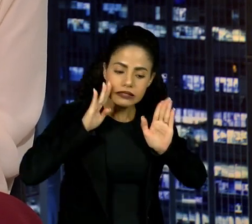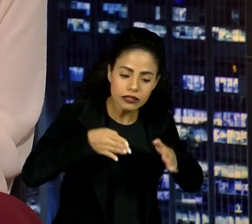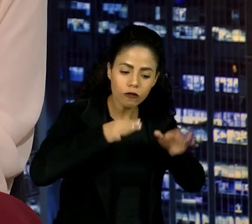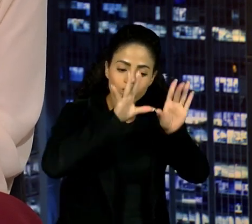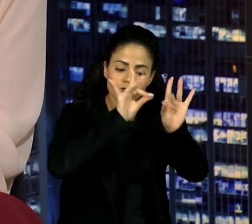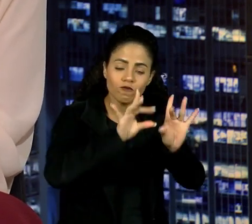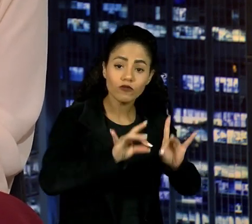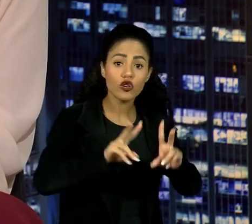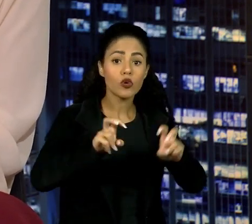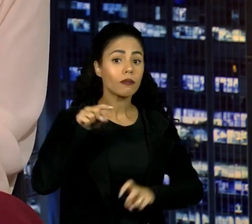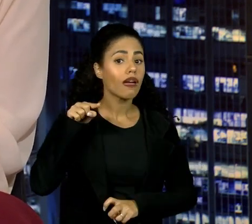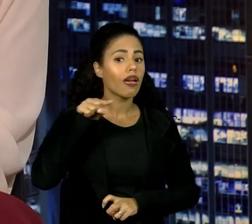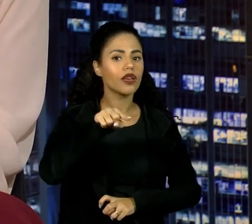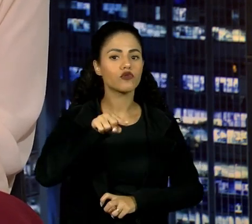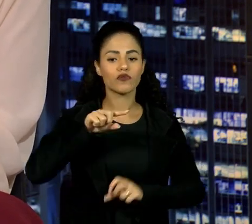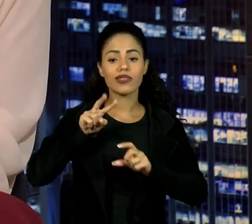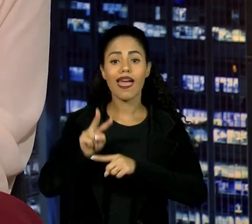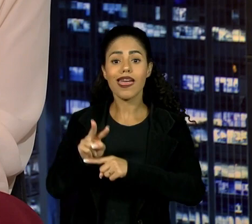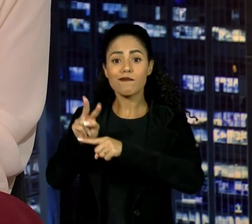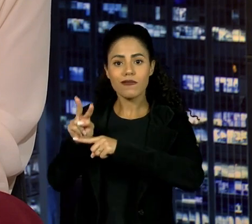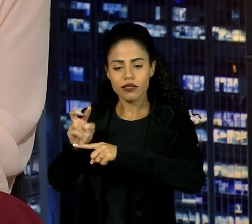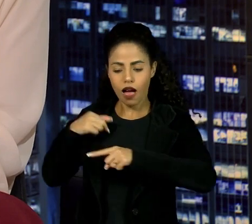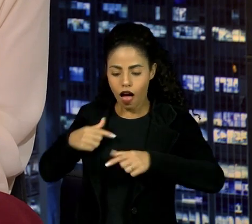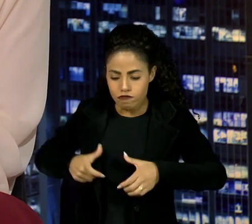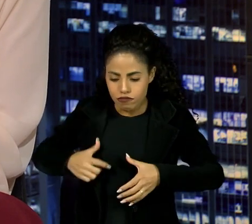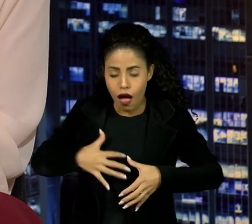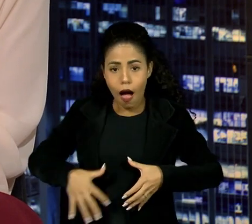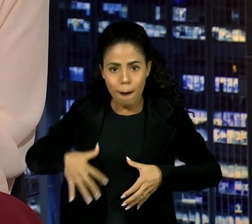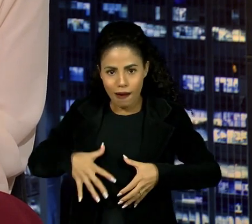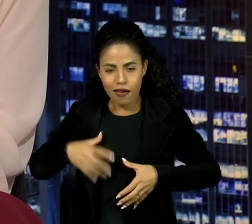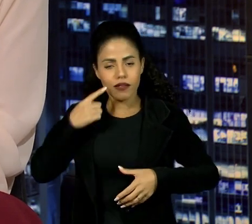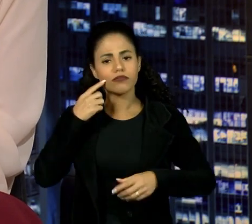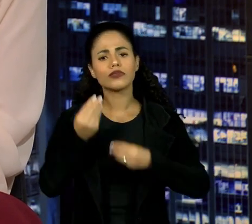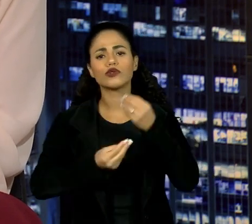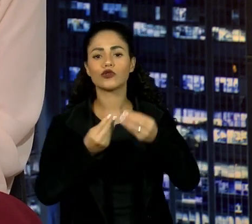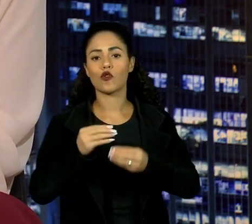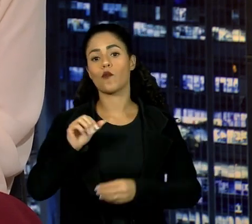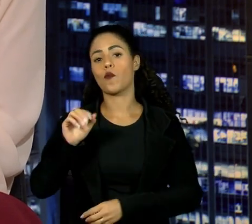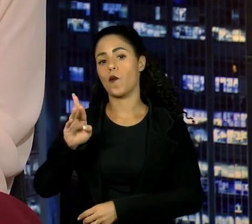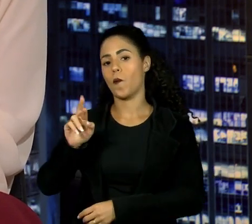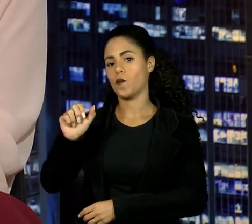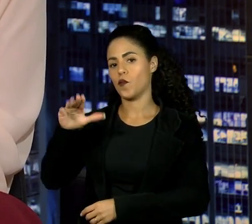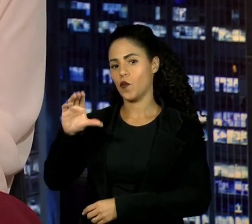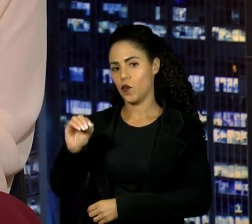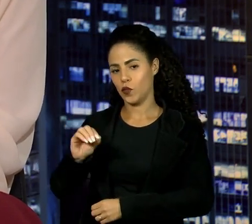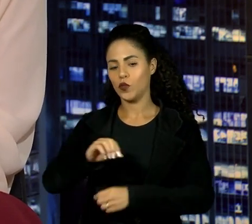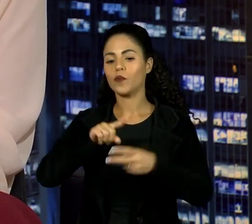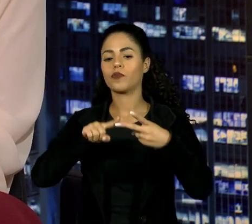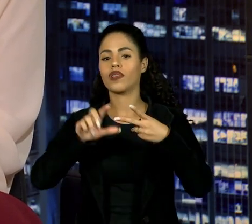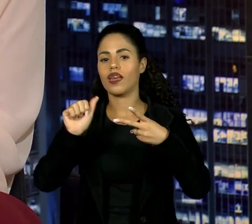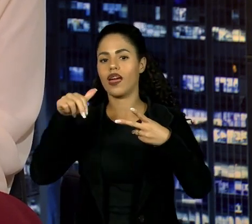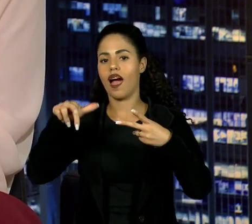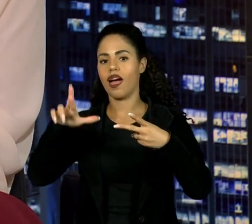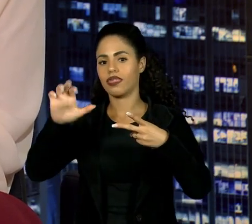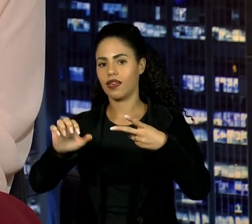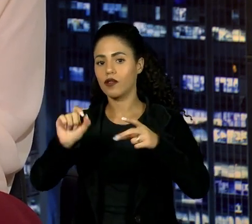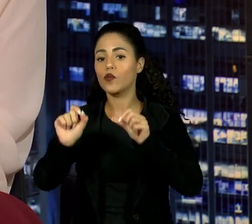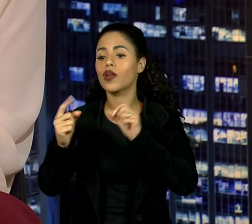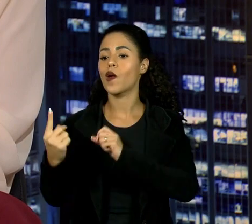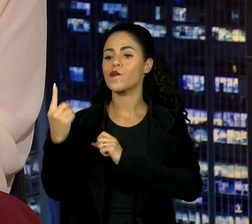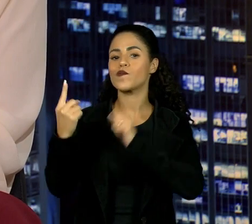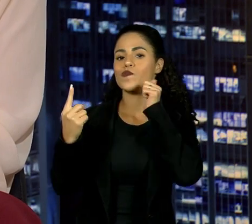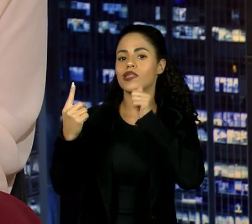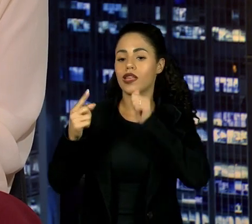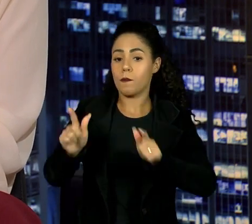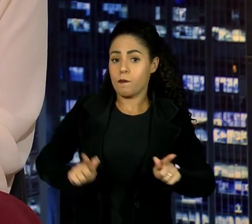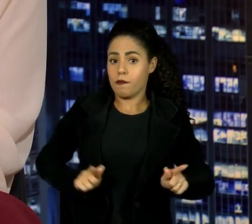esse procedimento. E eu conversei com o Bruno e com o André, eles são pais de primeira viagem e com a ajuda de uma prima fizeram tudo